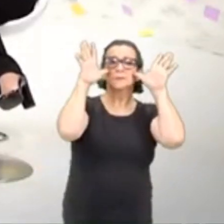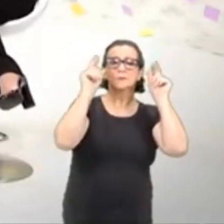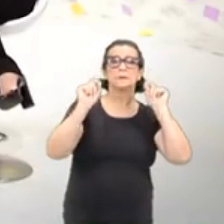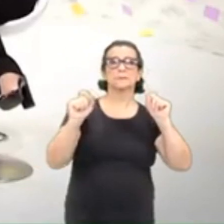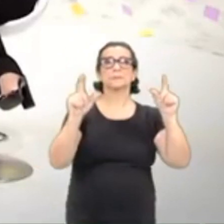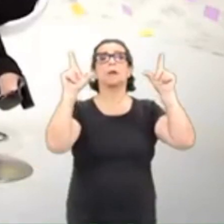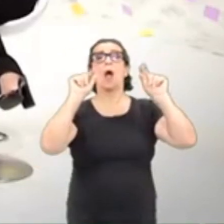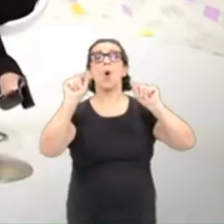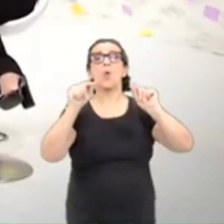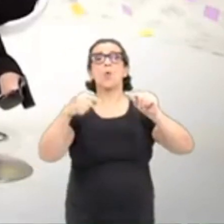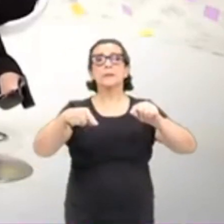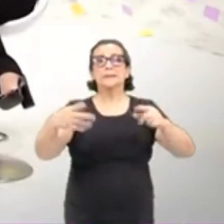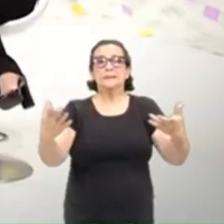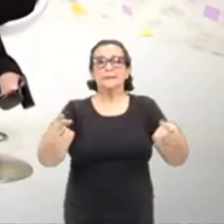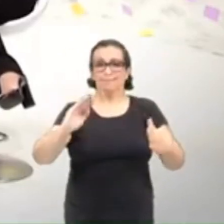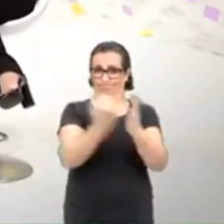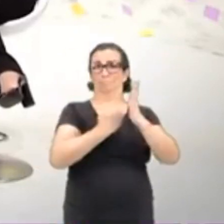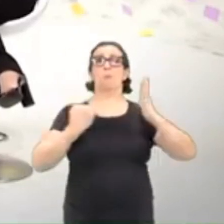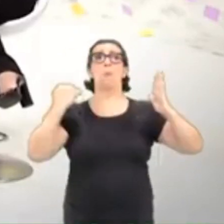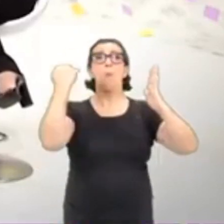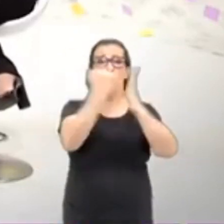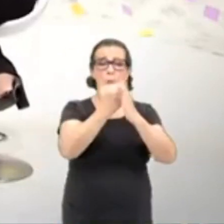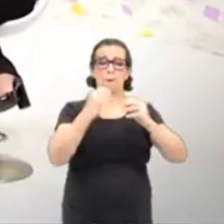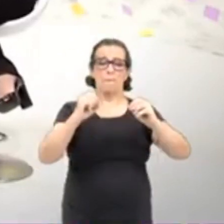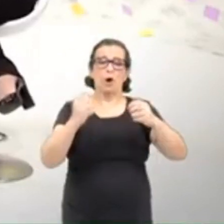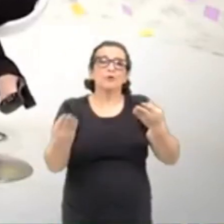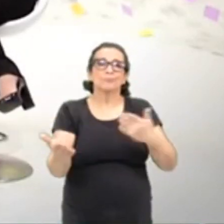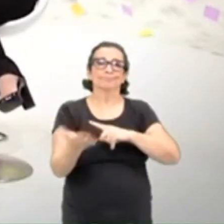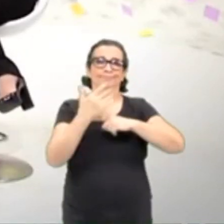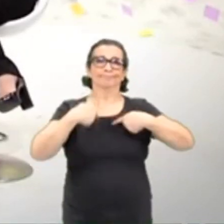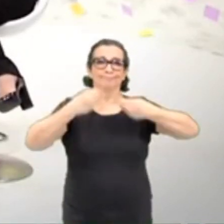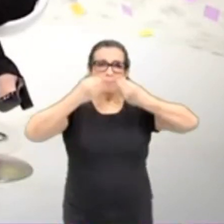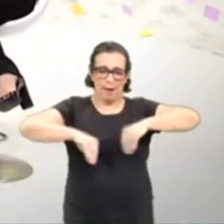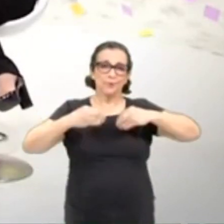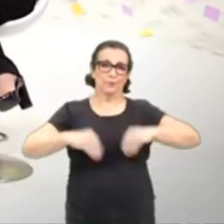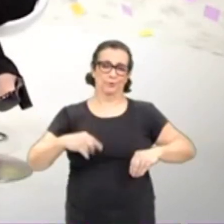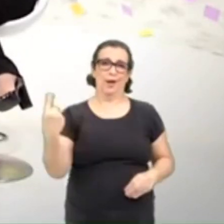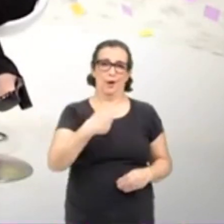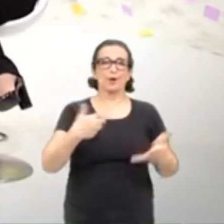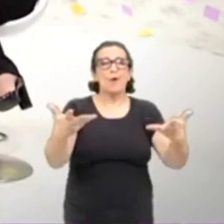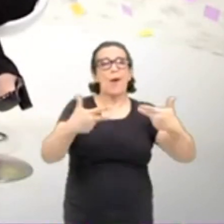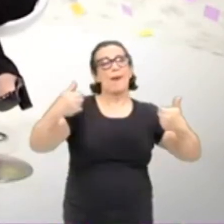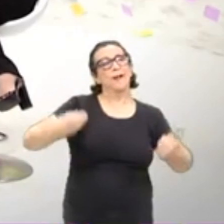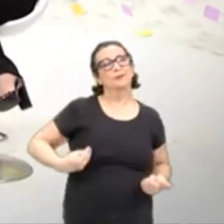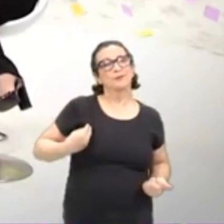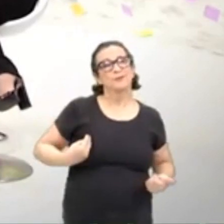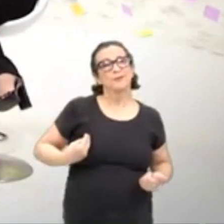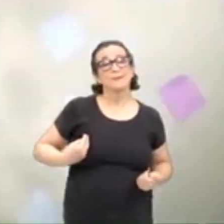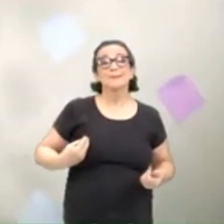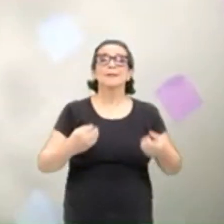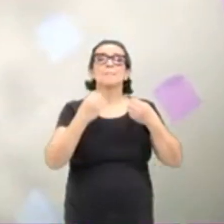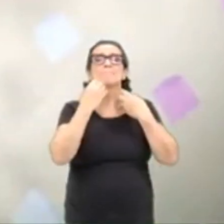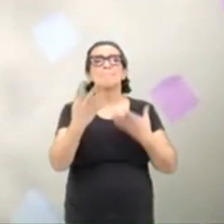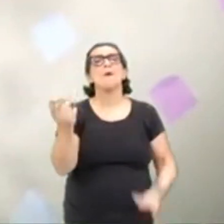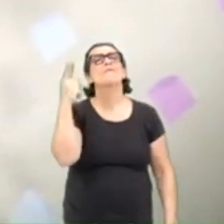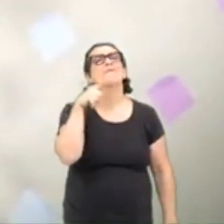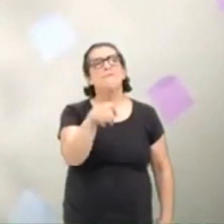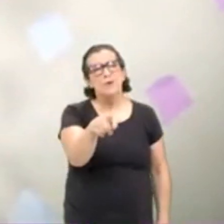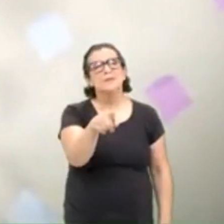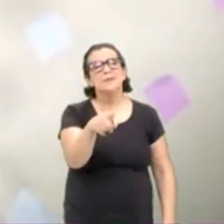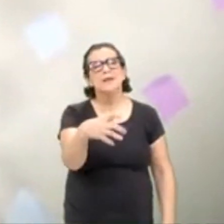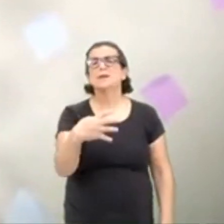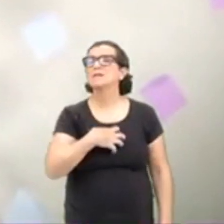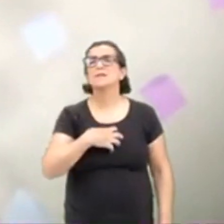aí para quando ela vier em excesso e acaba prejudicando também a nossa qualidade de vida bom e você